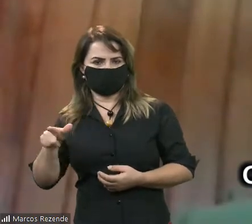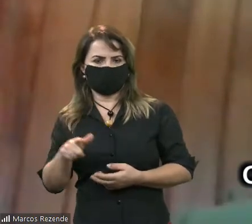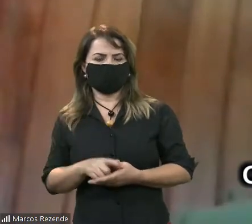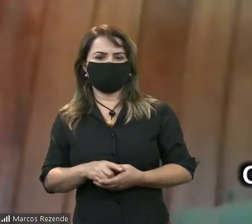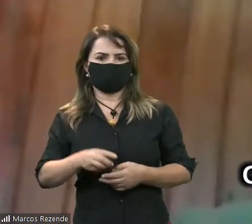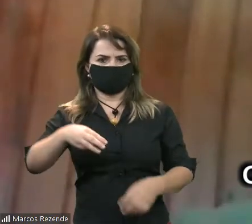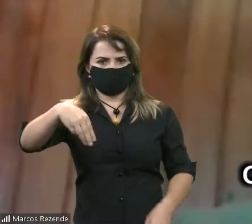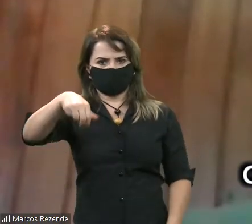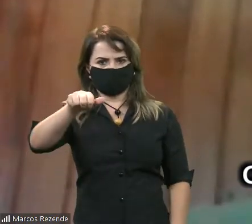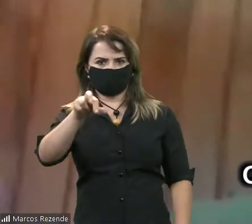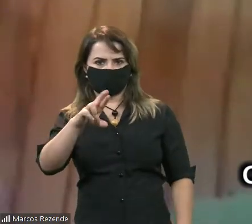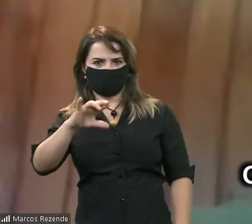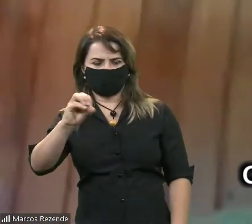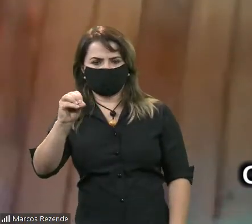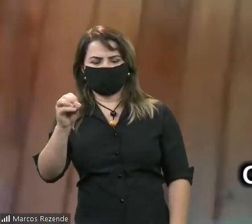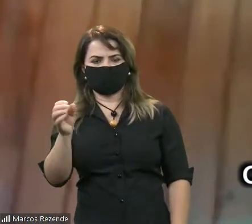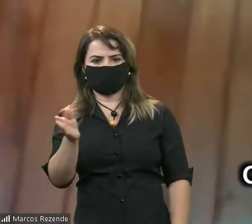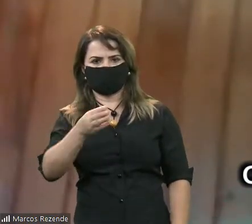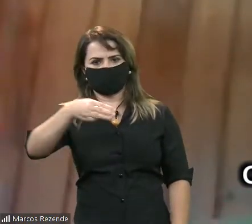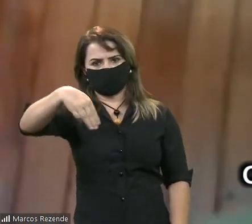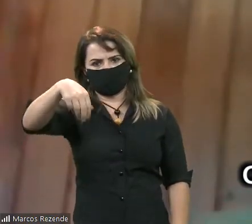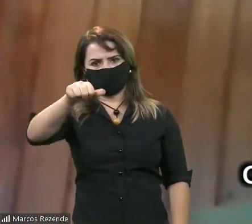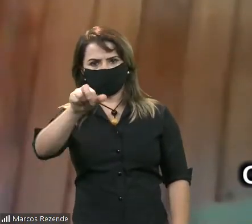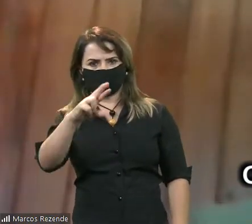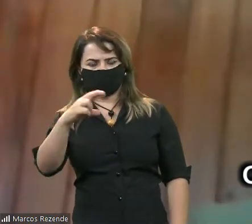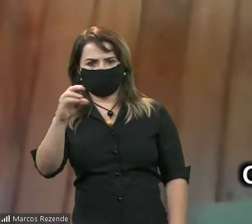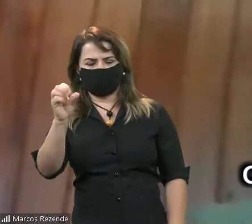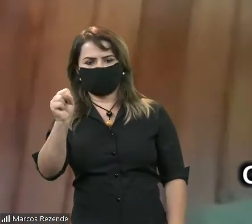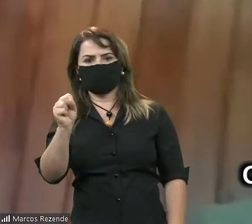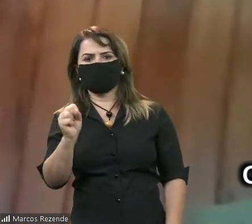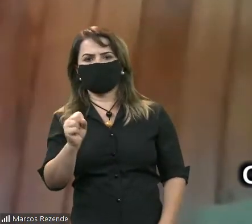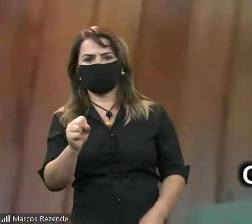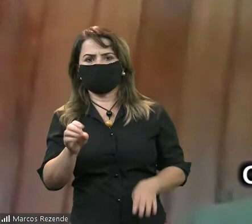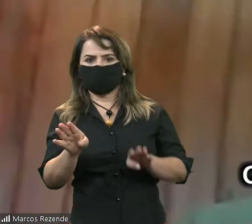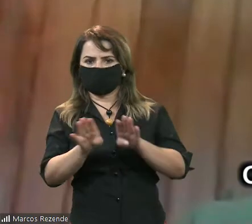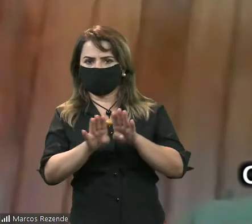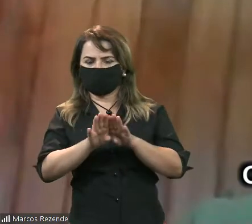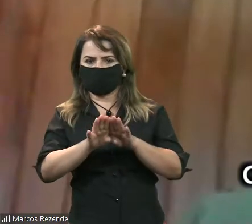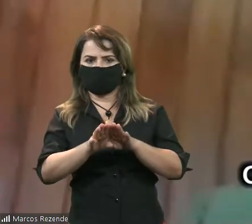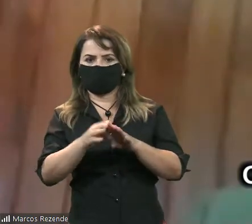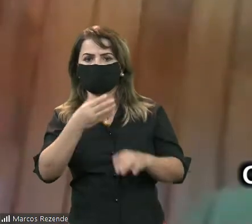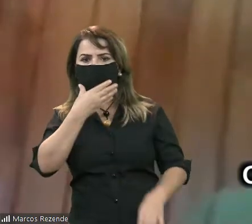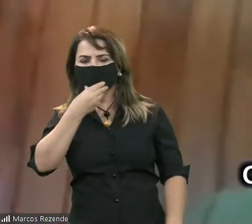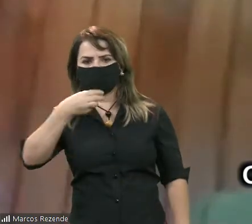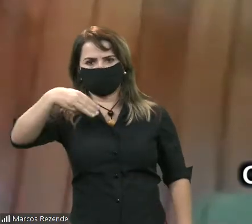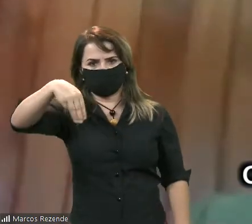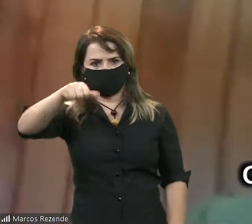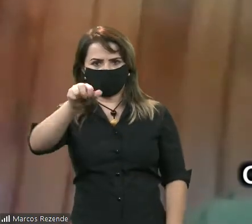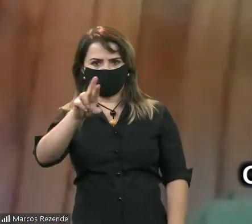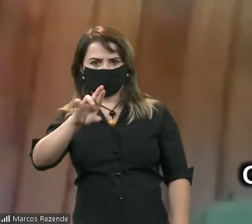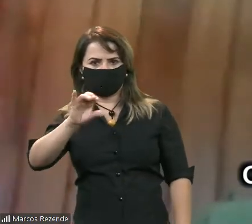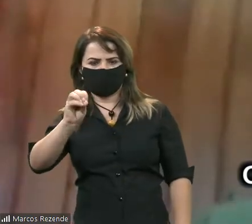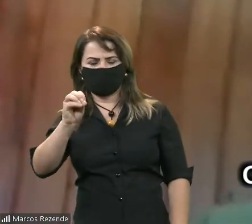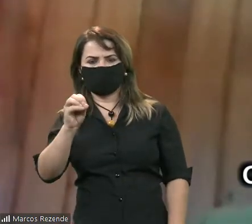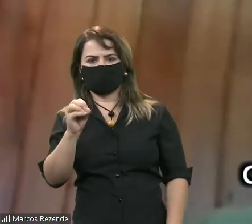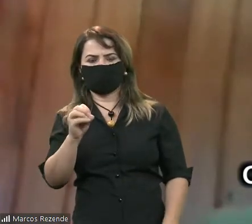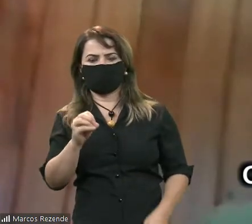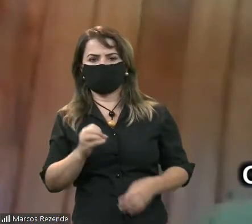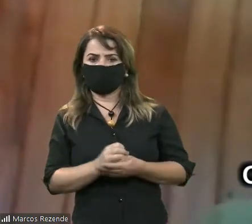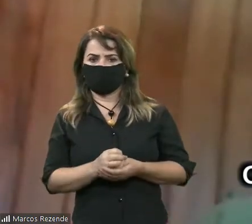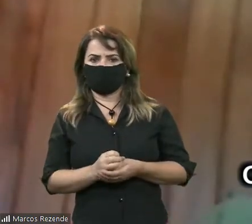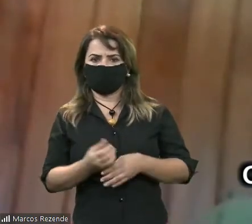Maurício Roberto e vereador Marcos Custódio, o vereador professor Mário Coraine, em função das atividades